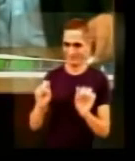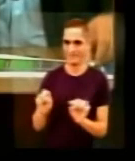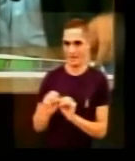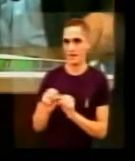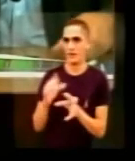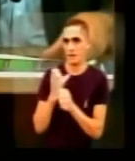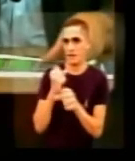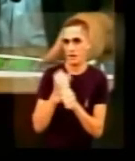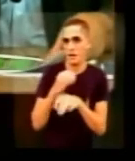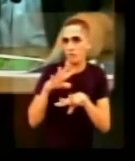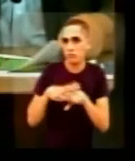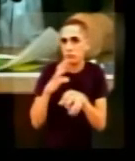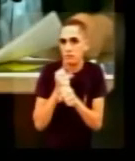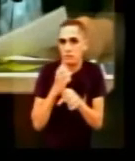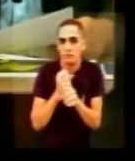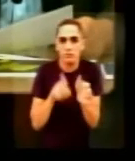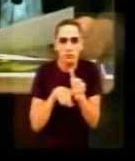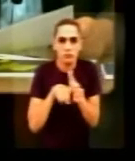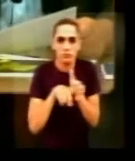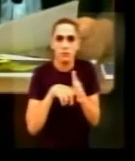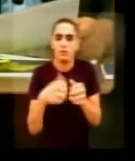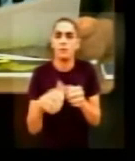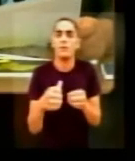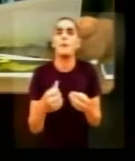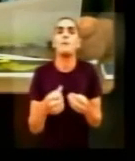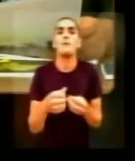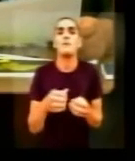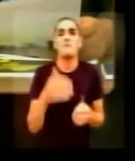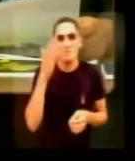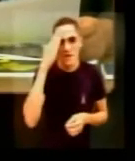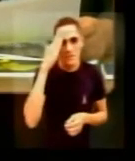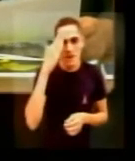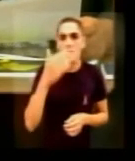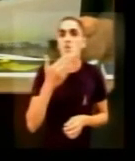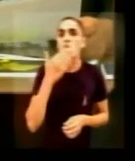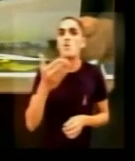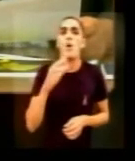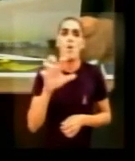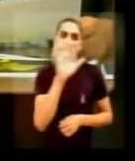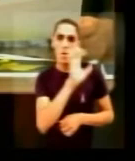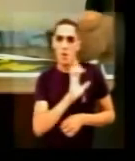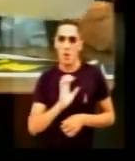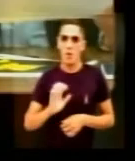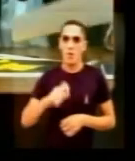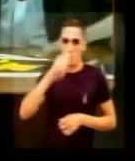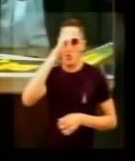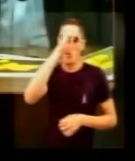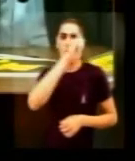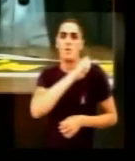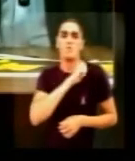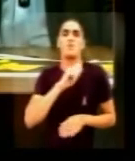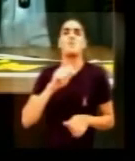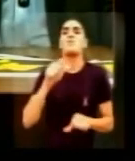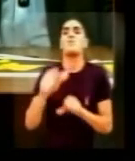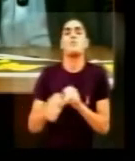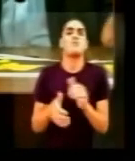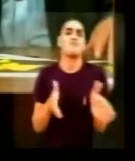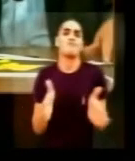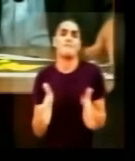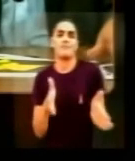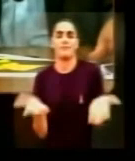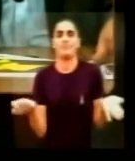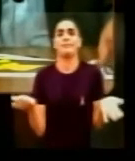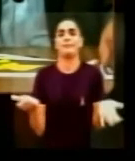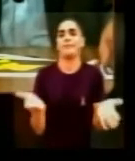matemática para ver em que fase a região vai ficar, e São José do Rio Preto está na